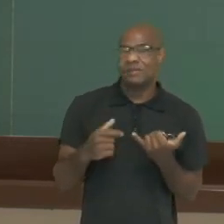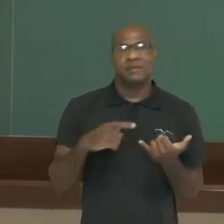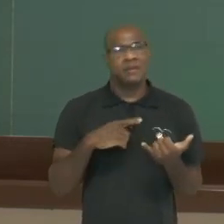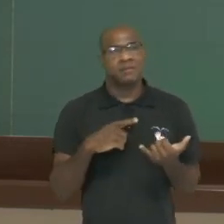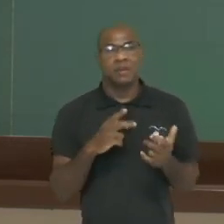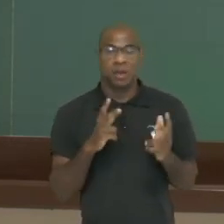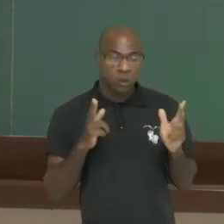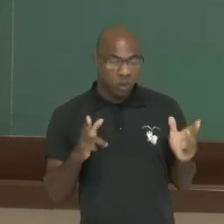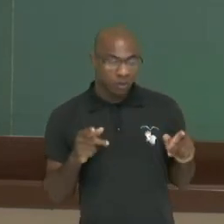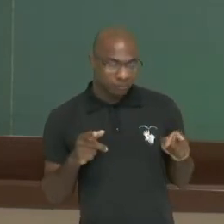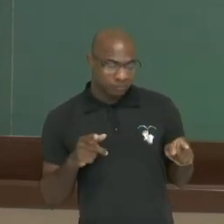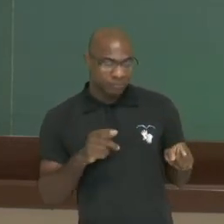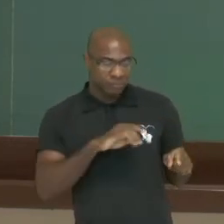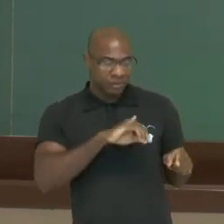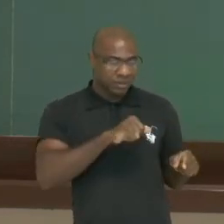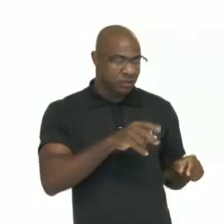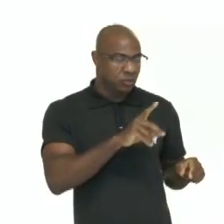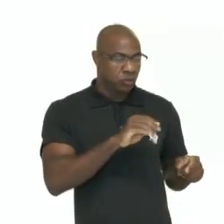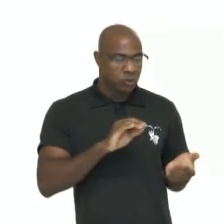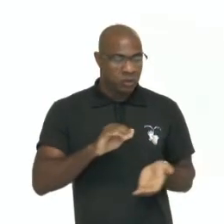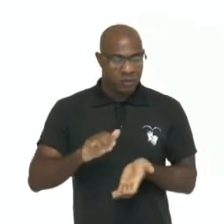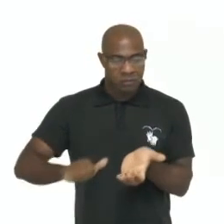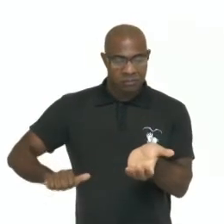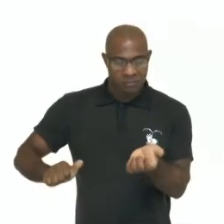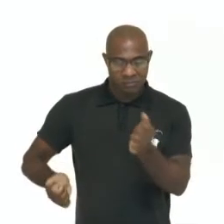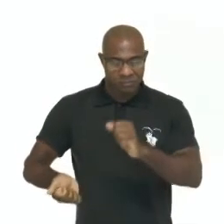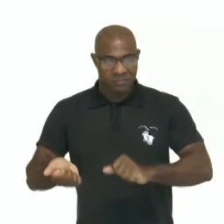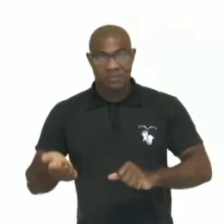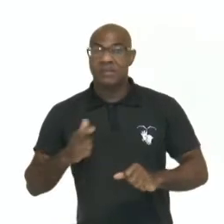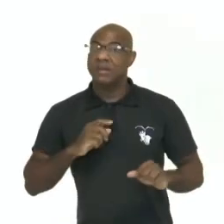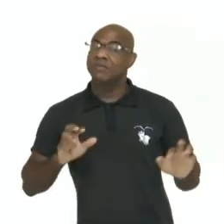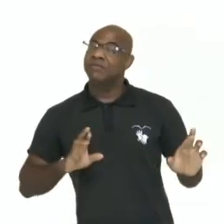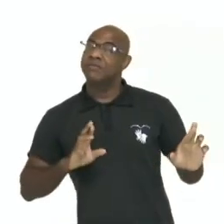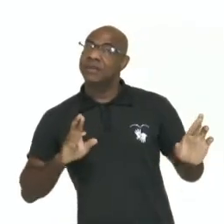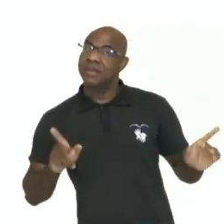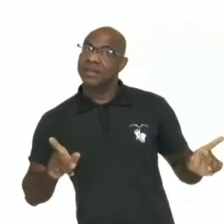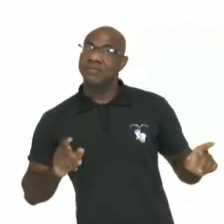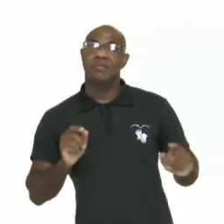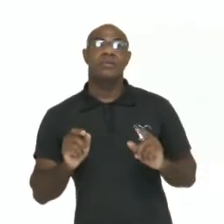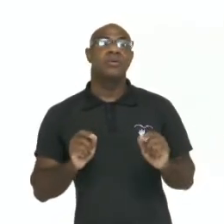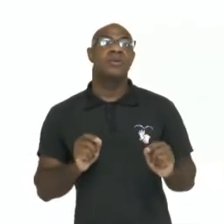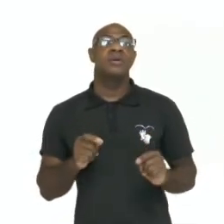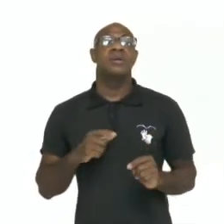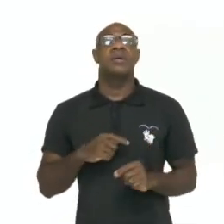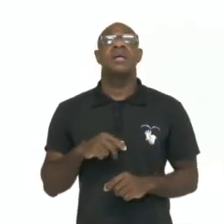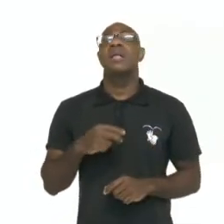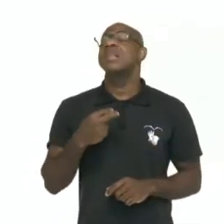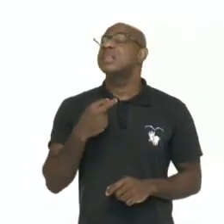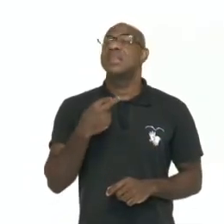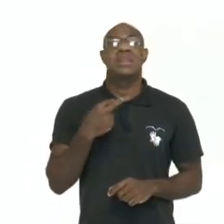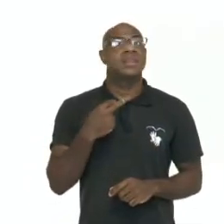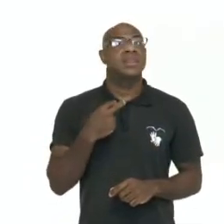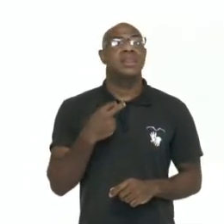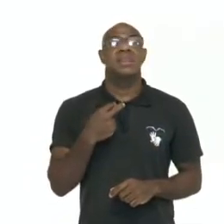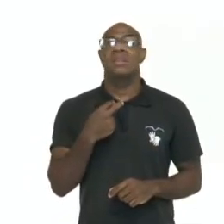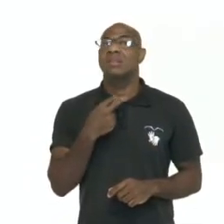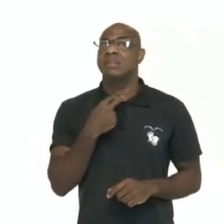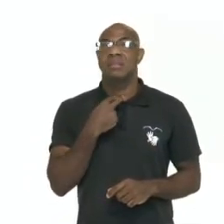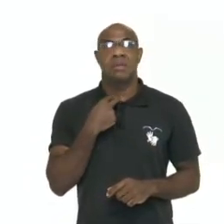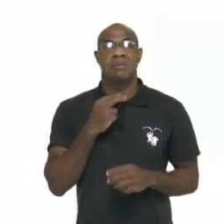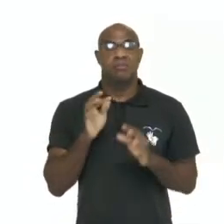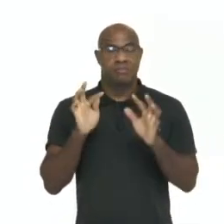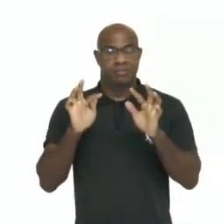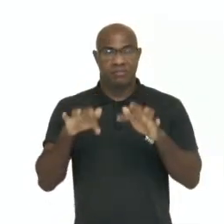igual, então atentem para isso. Existe essa diferença, ao contrário do judô, então não encerra a luta